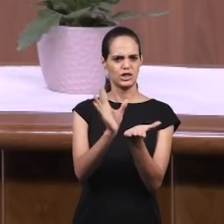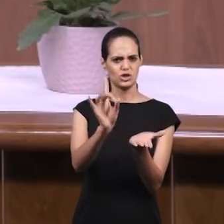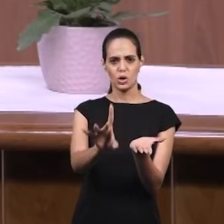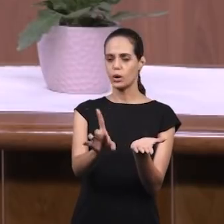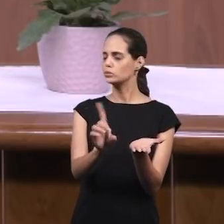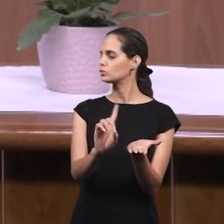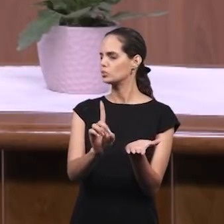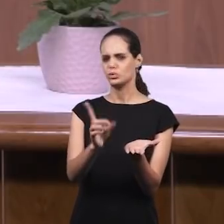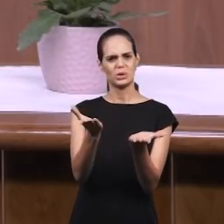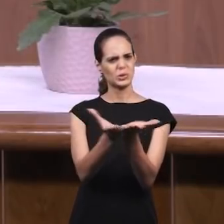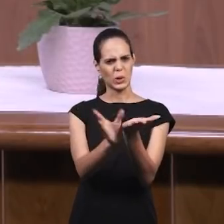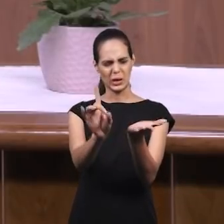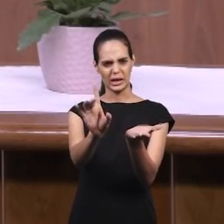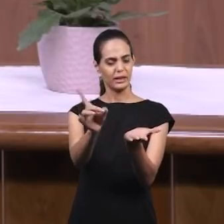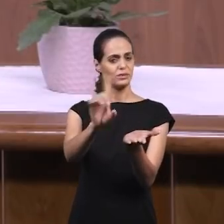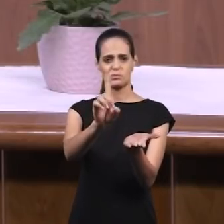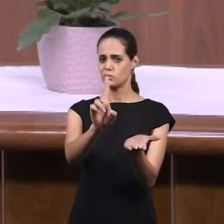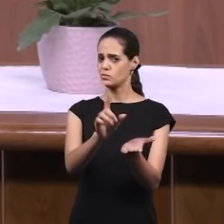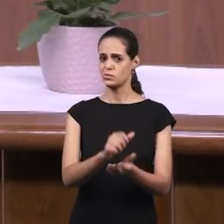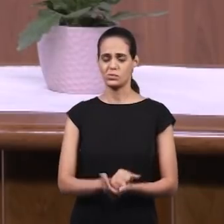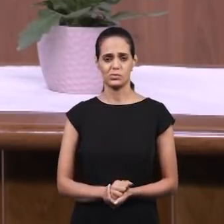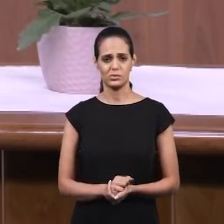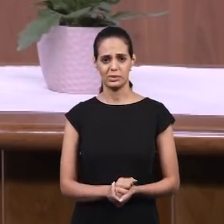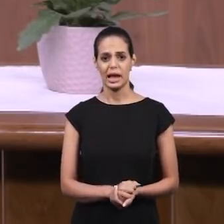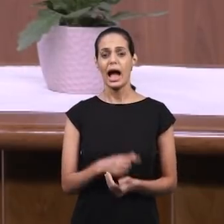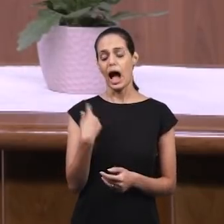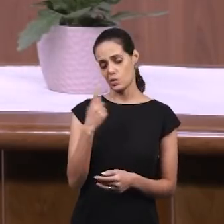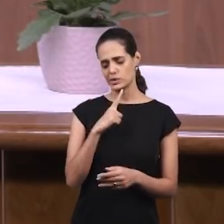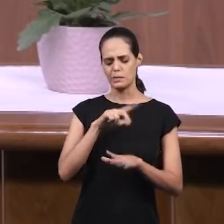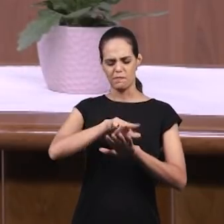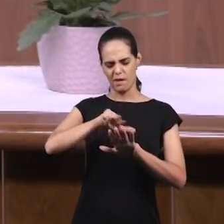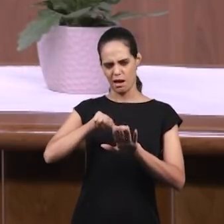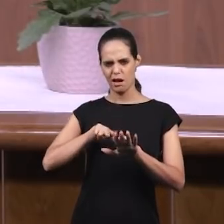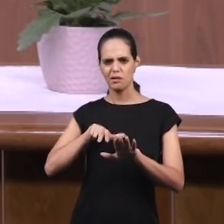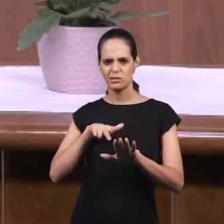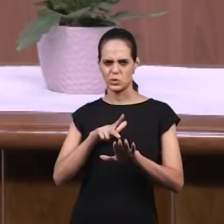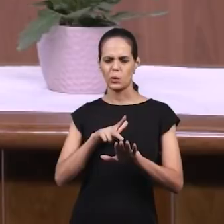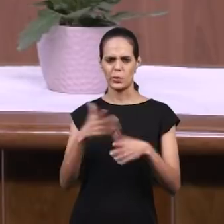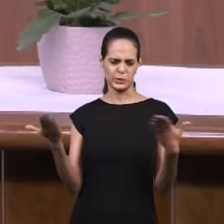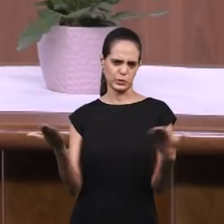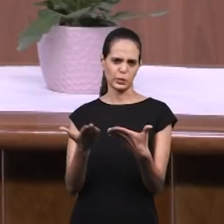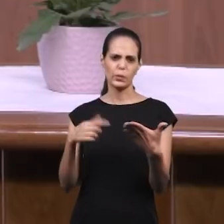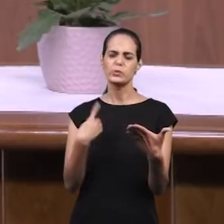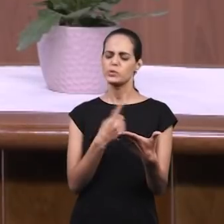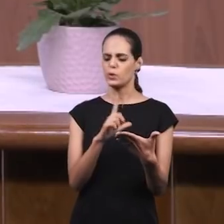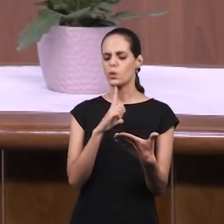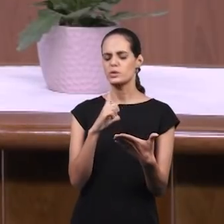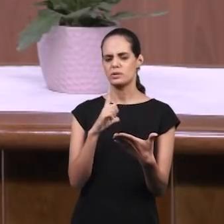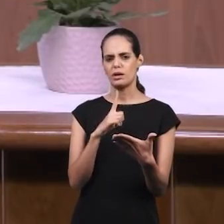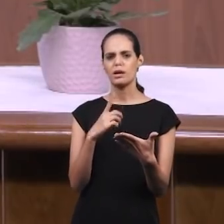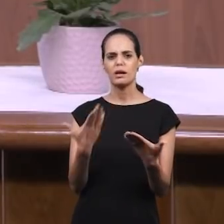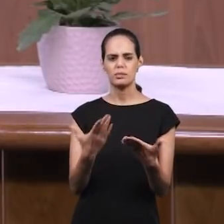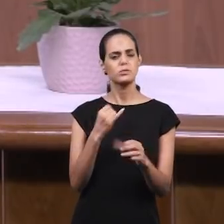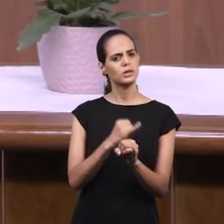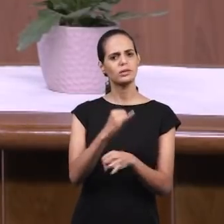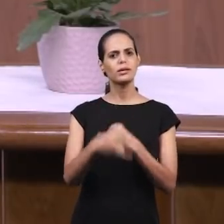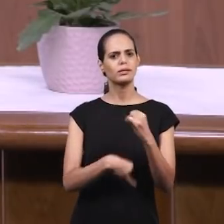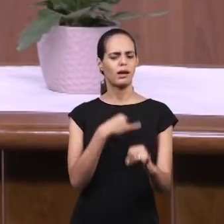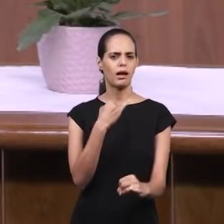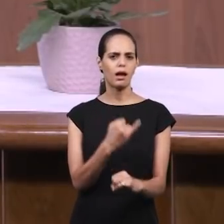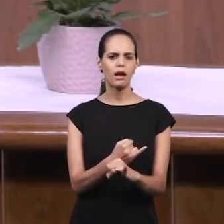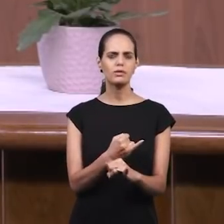sermos crentes, não basta para nós termos os recursos, tantos que estão disponíveis hoje,